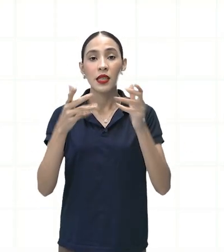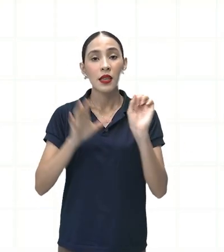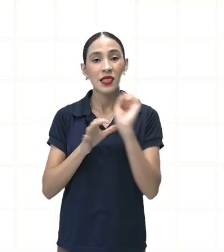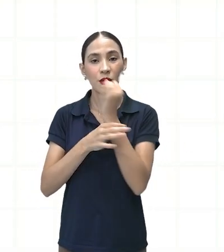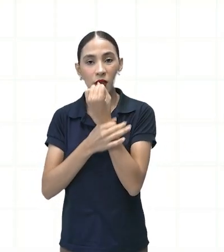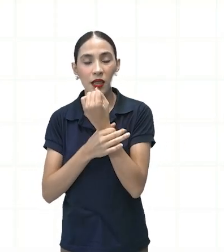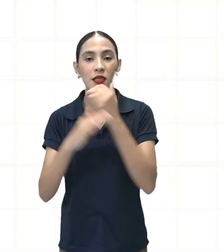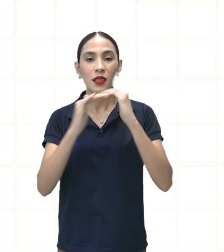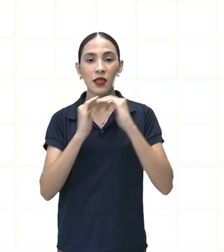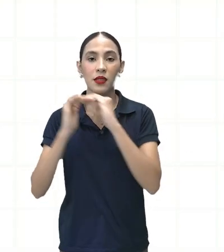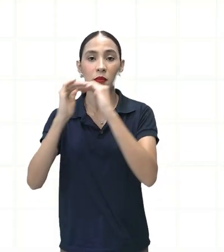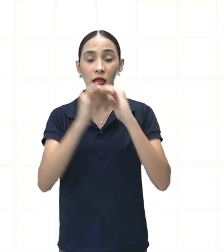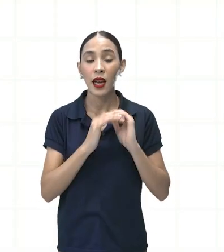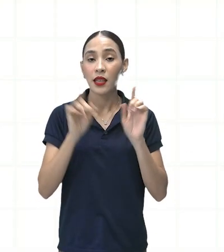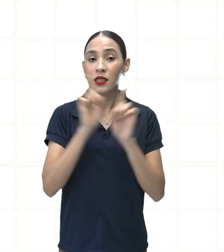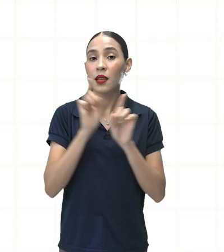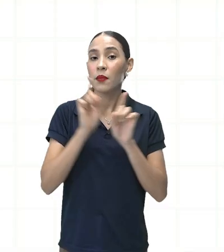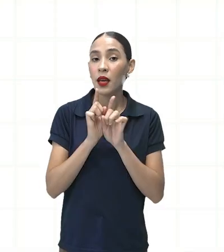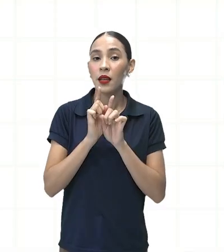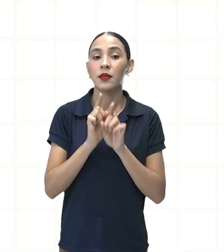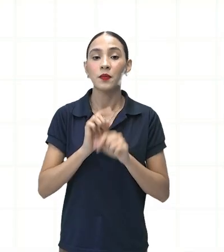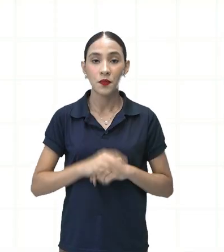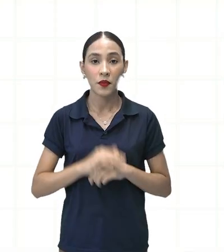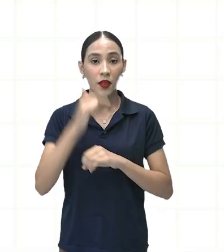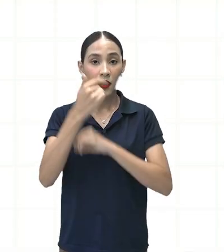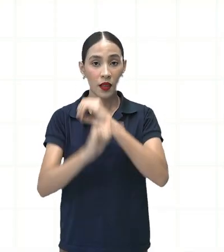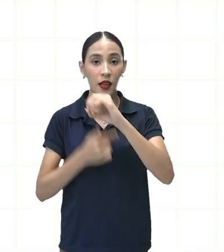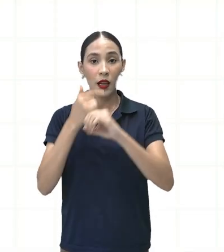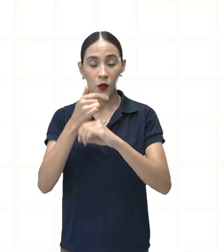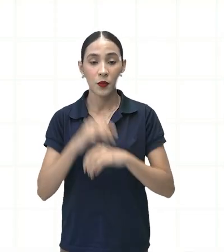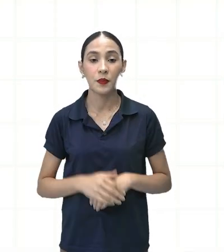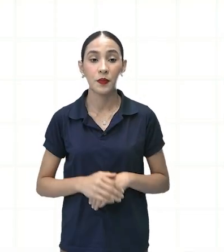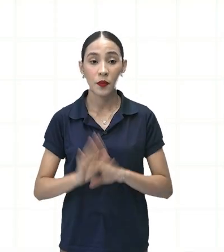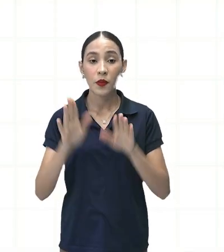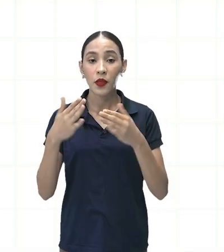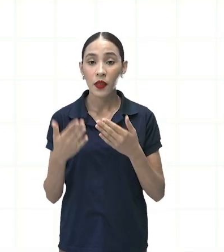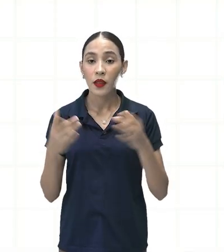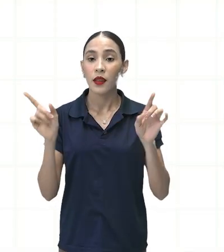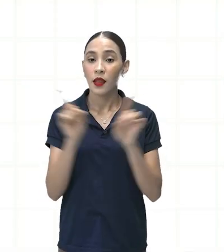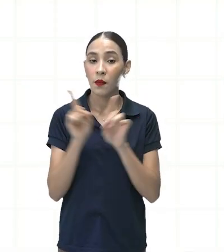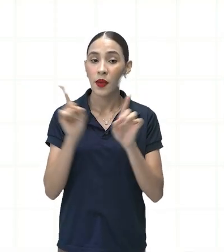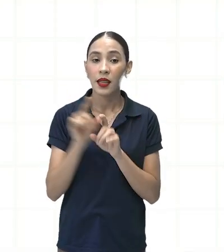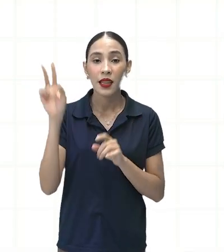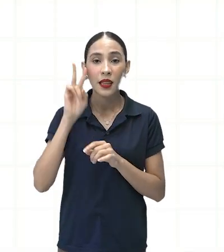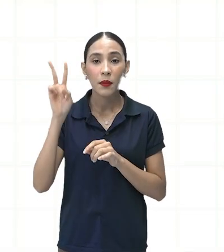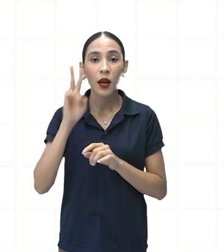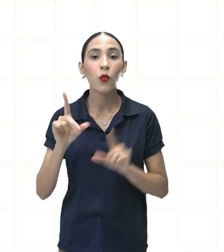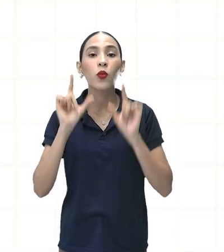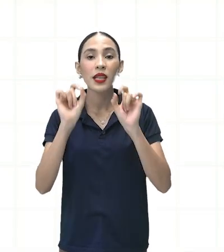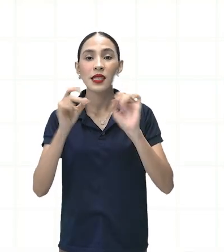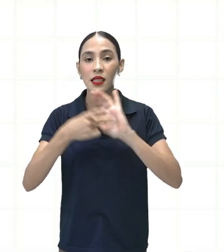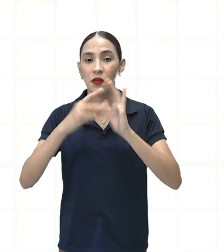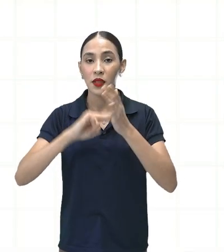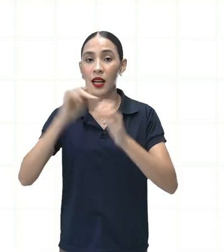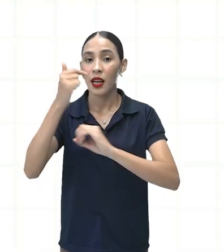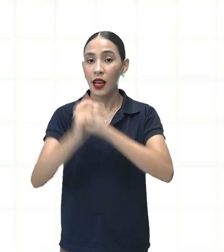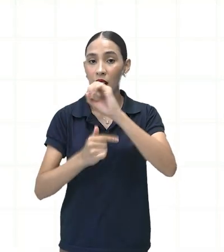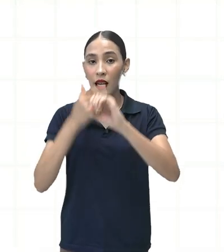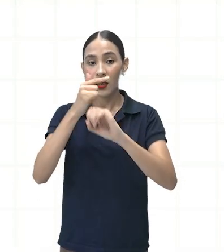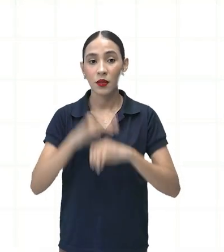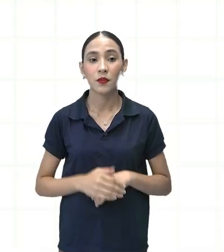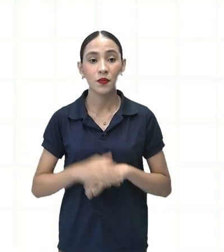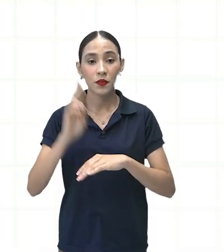maior estabilidade entre do átomo. E vamos relembrar o que é o átomo. O